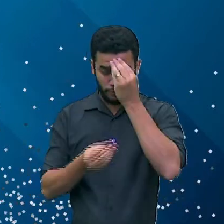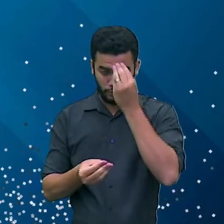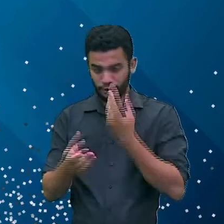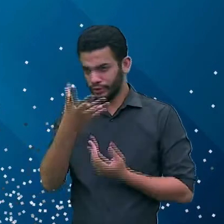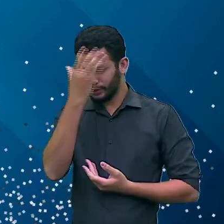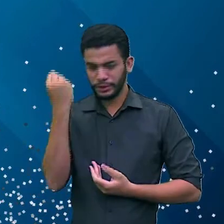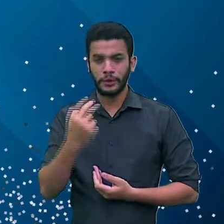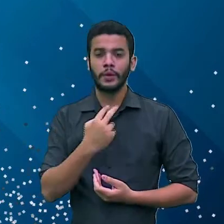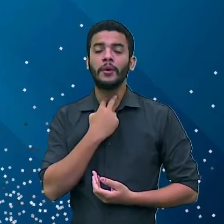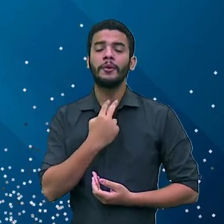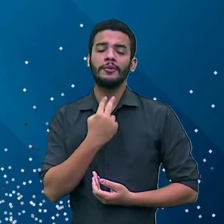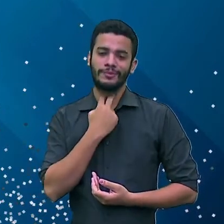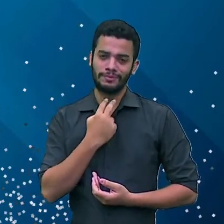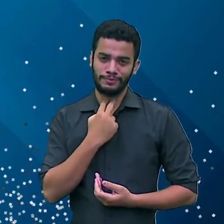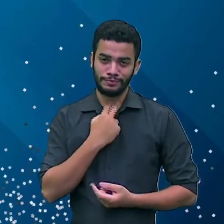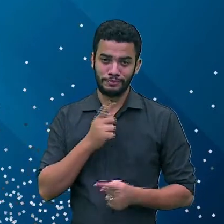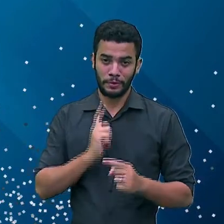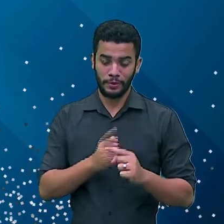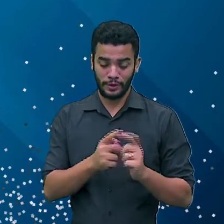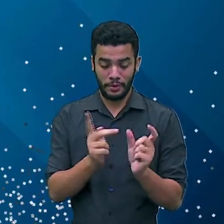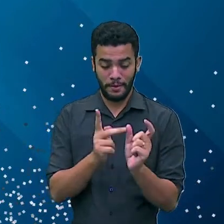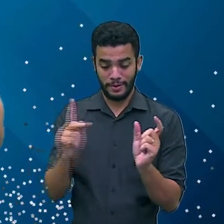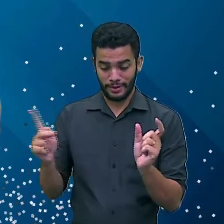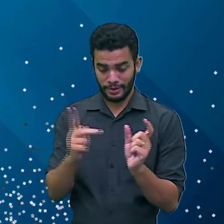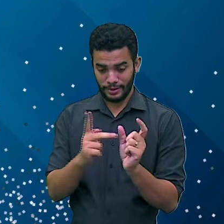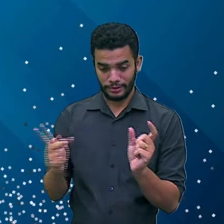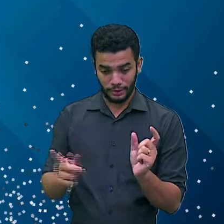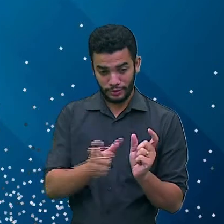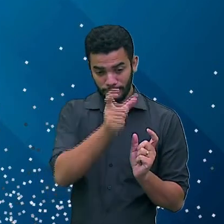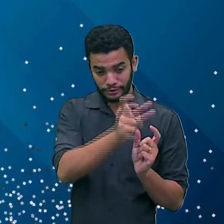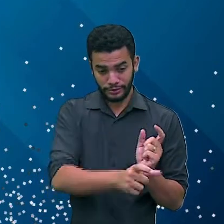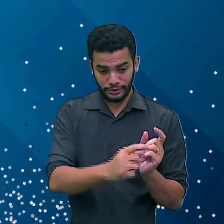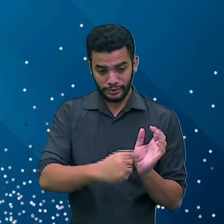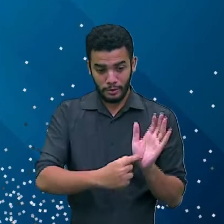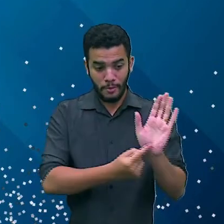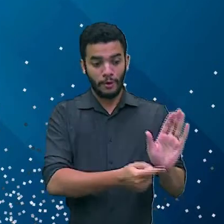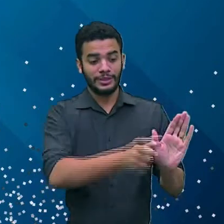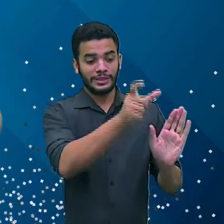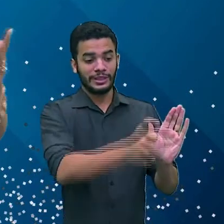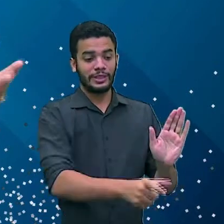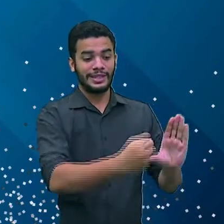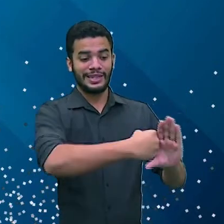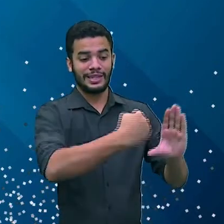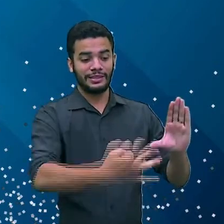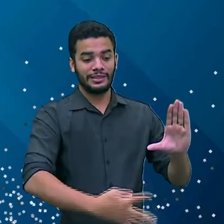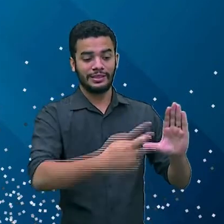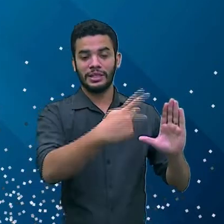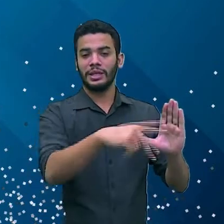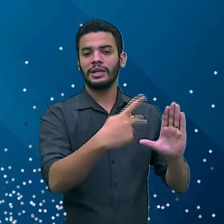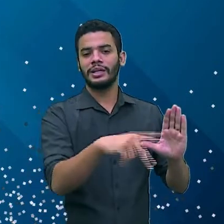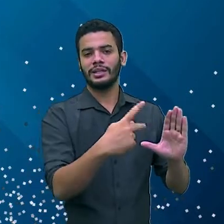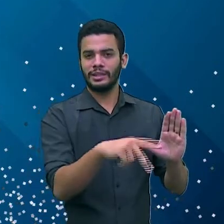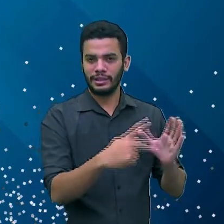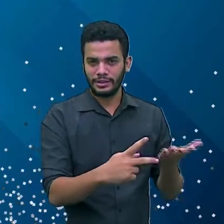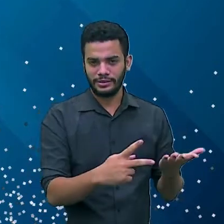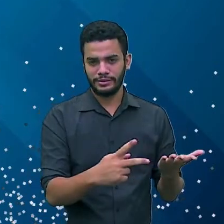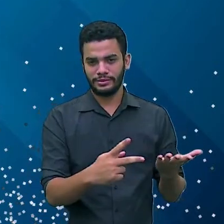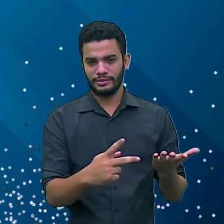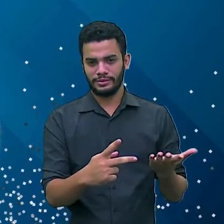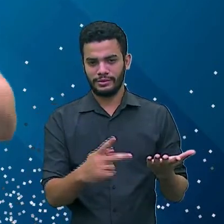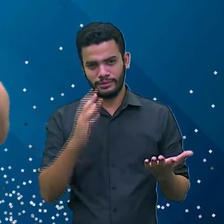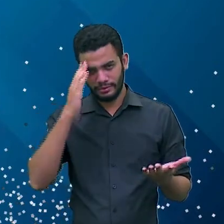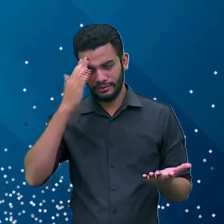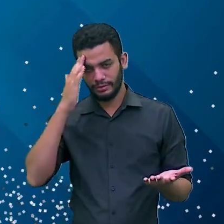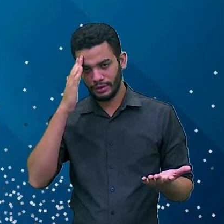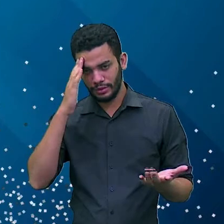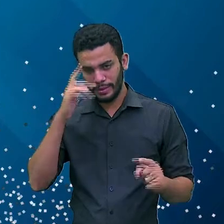do sujeito confere uma qualificação a quem? Ao sujeito. E onde eu encontro esse predicativo,